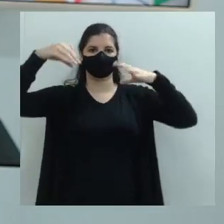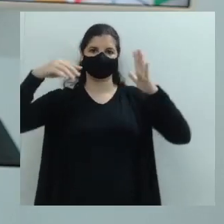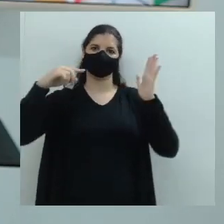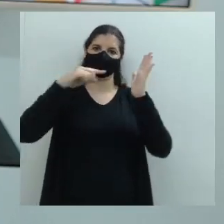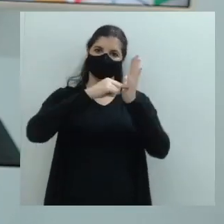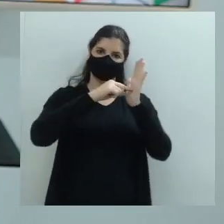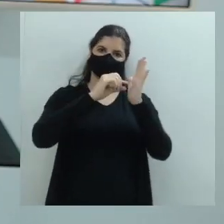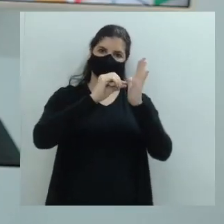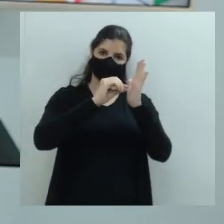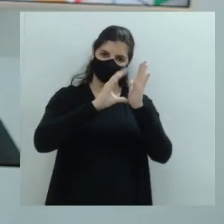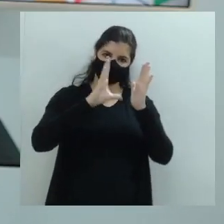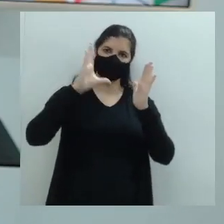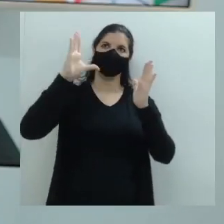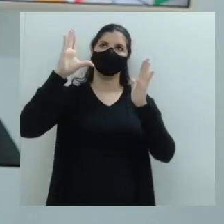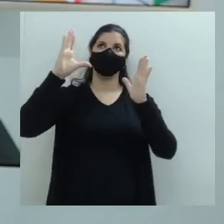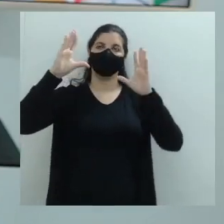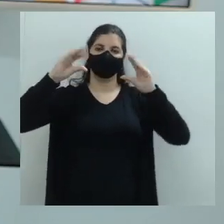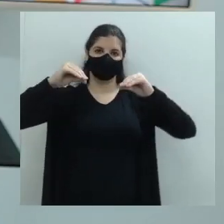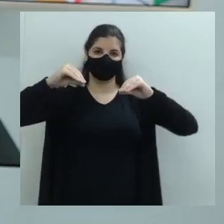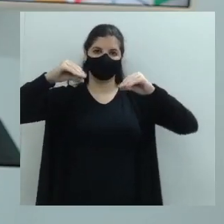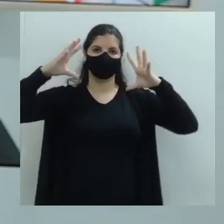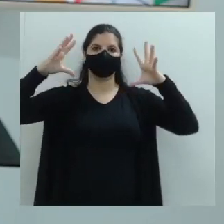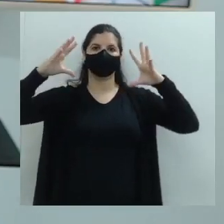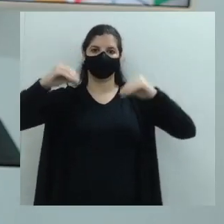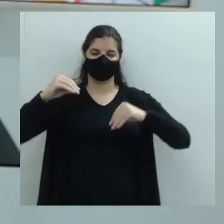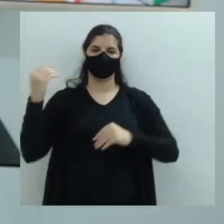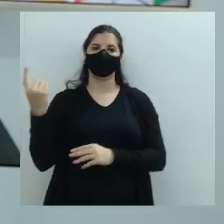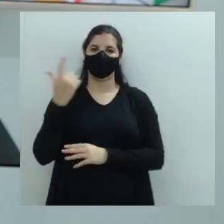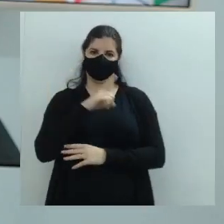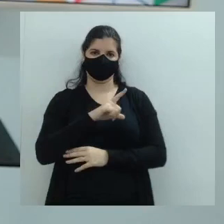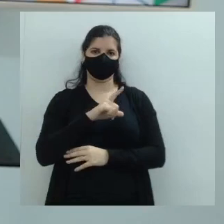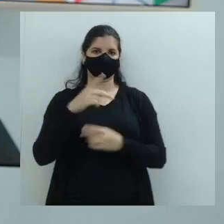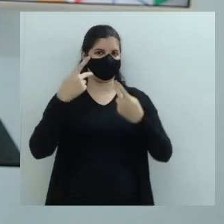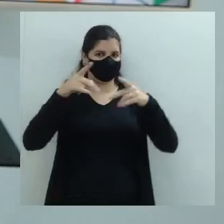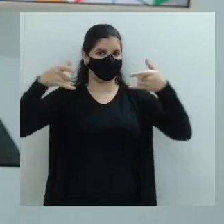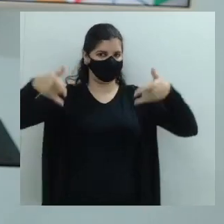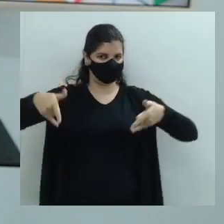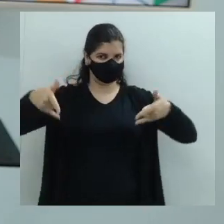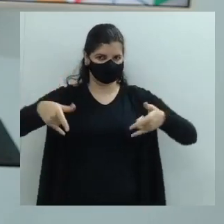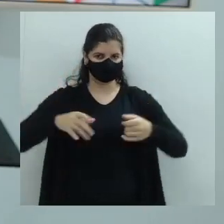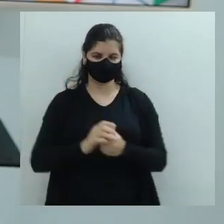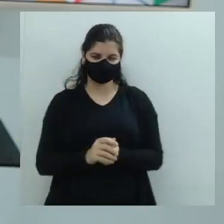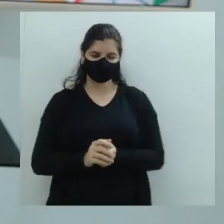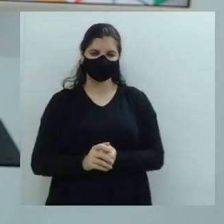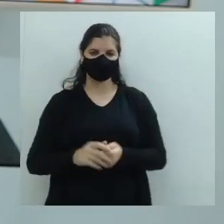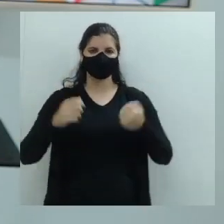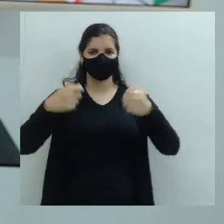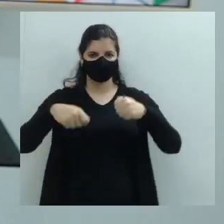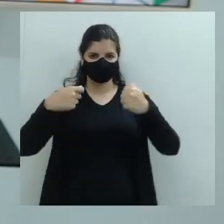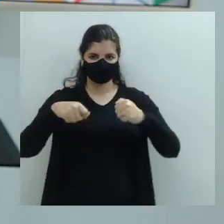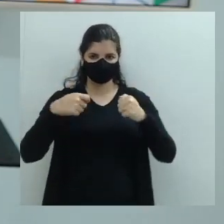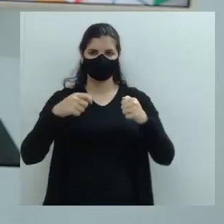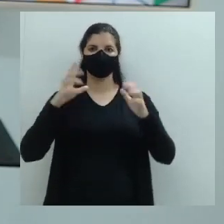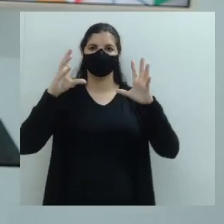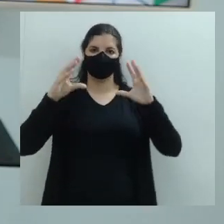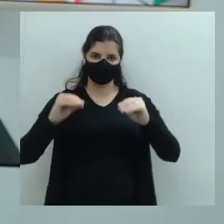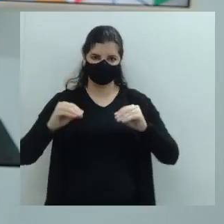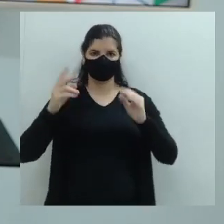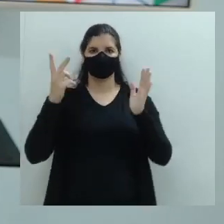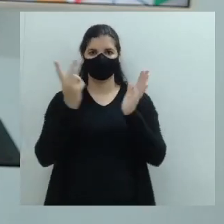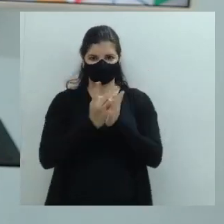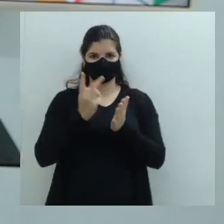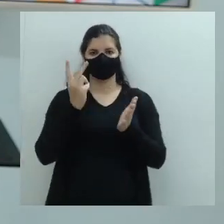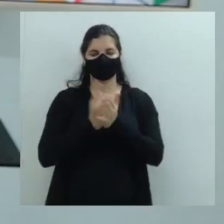para ligar e desligar aquela lâmpada do seu quarto. Então, é bom estar sempre desligada a lâmpada